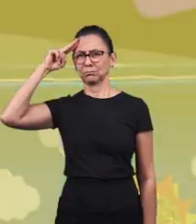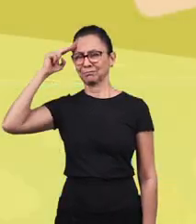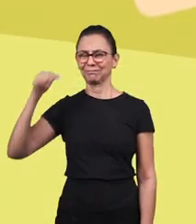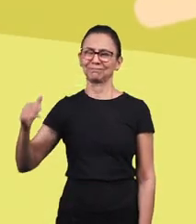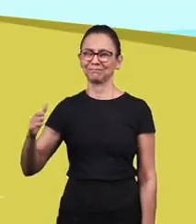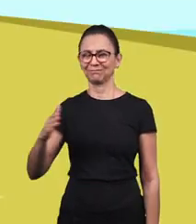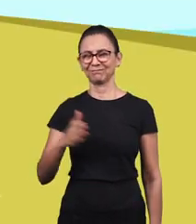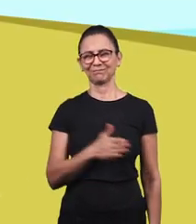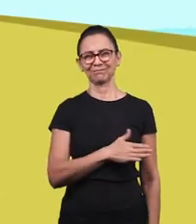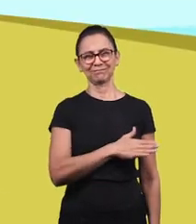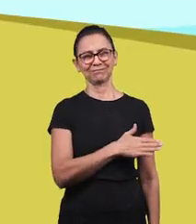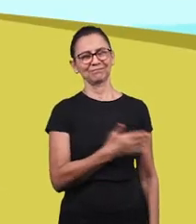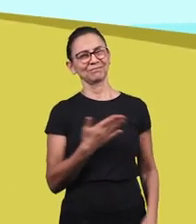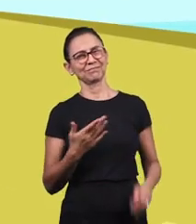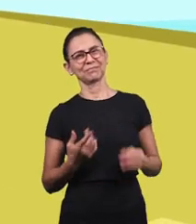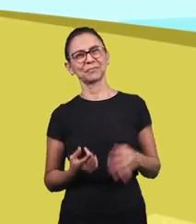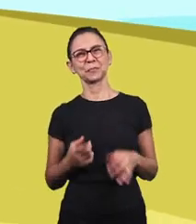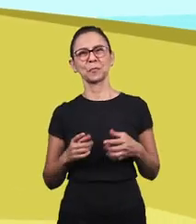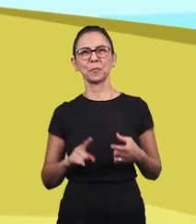Salvador.